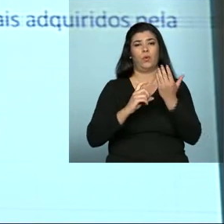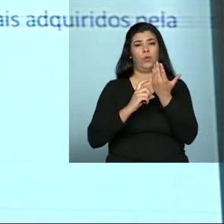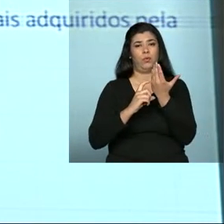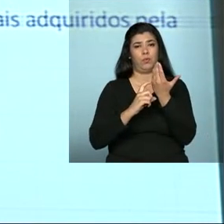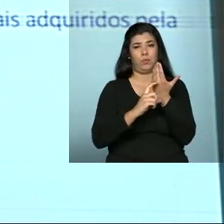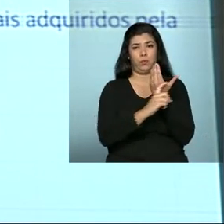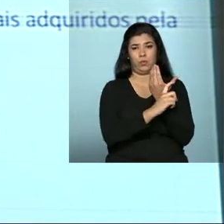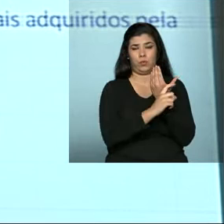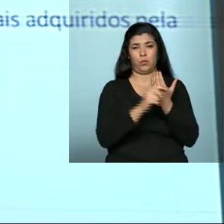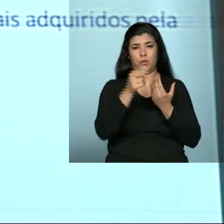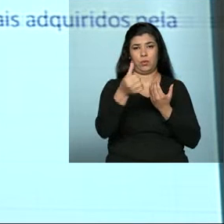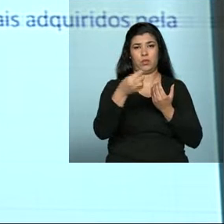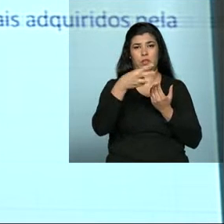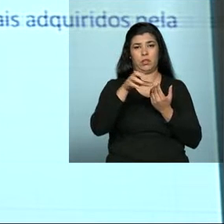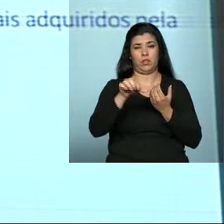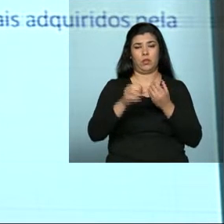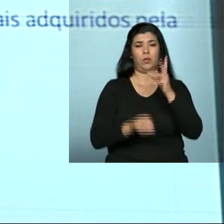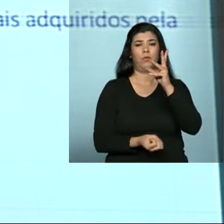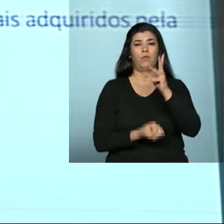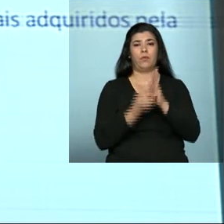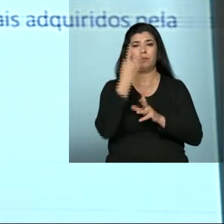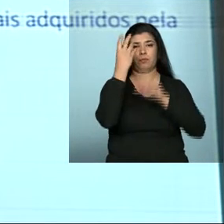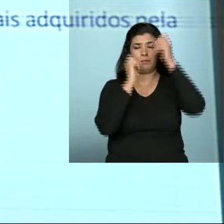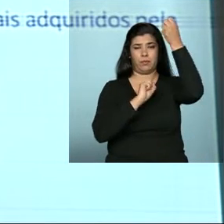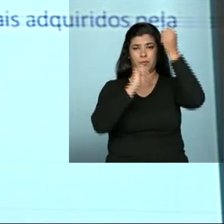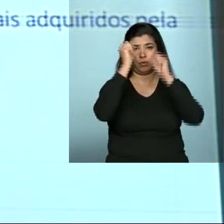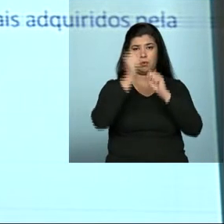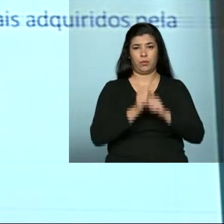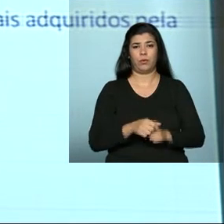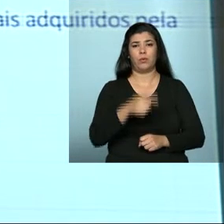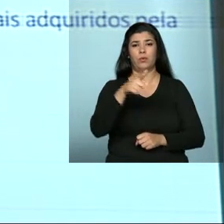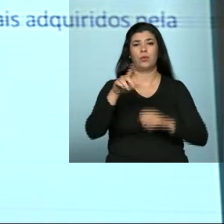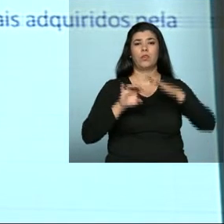839 produtos e 69 empresas associadas à BIA.